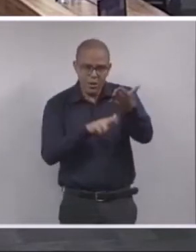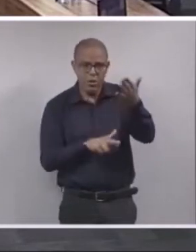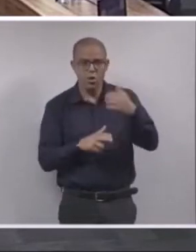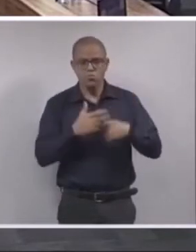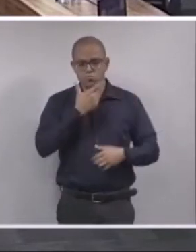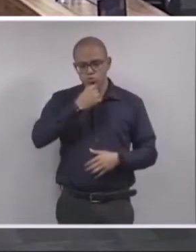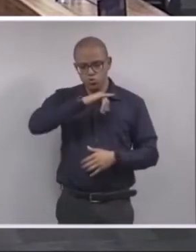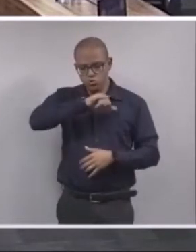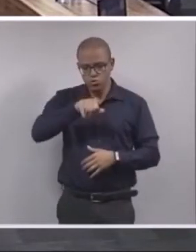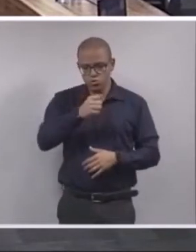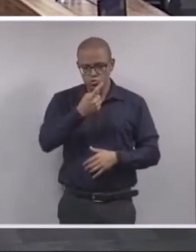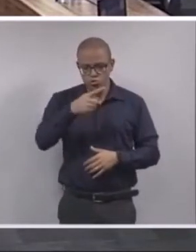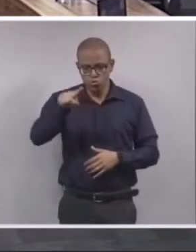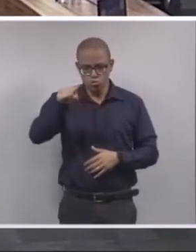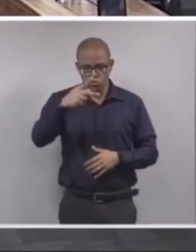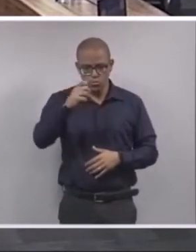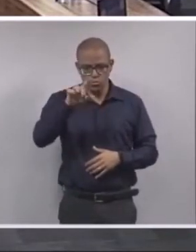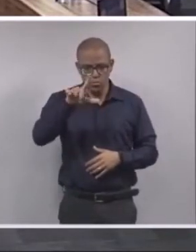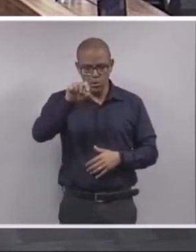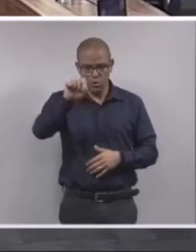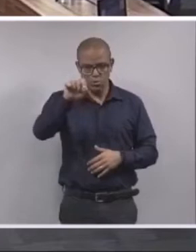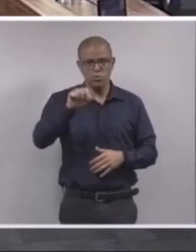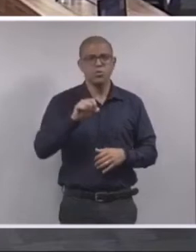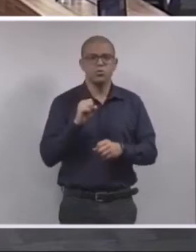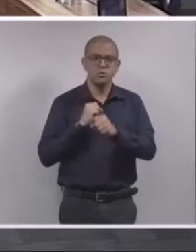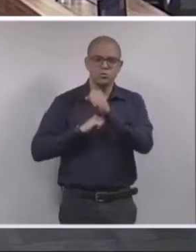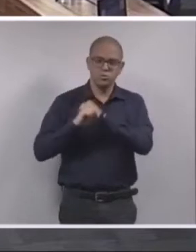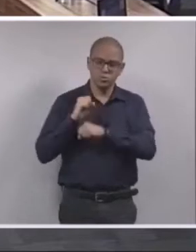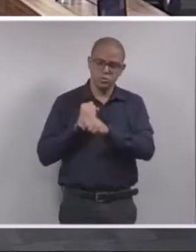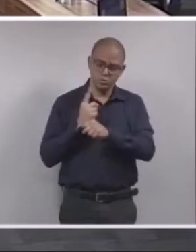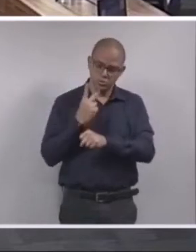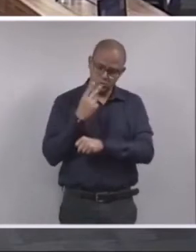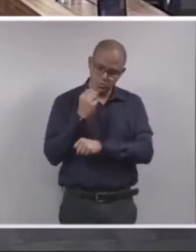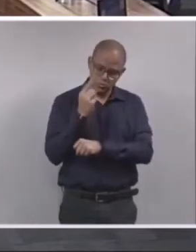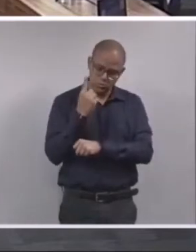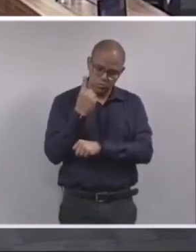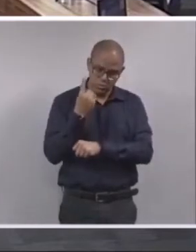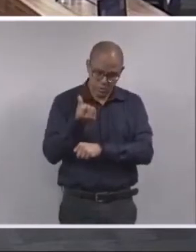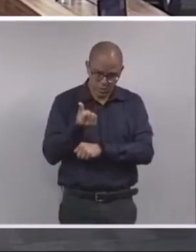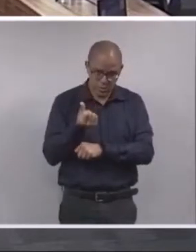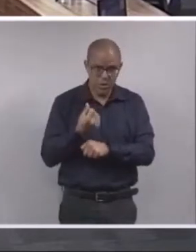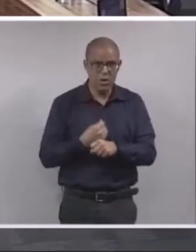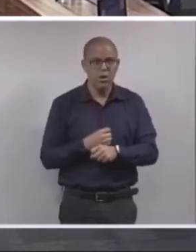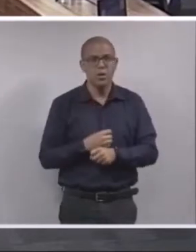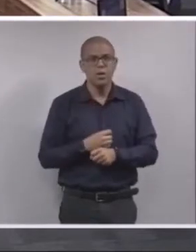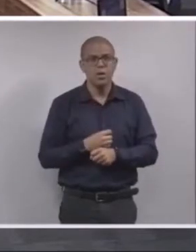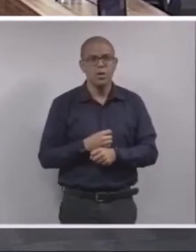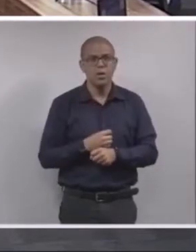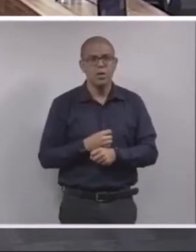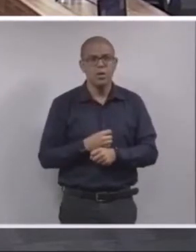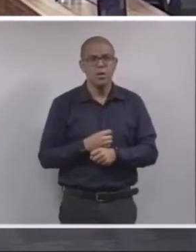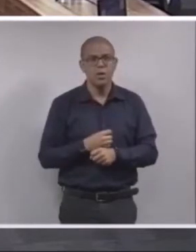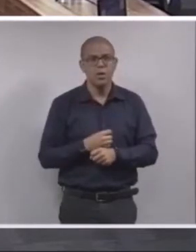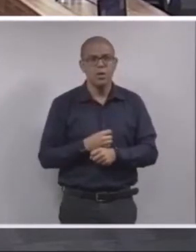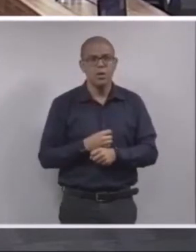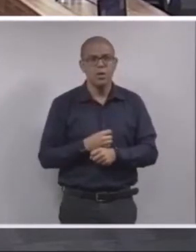João Paulo Marinho dos Santos ao longo do ano de 2016. O referido senhor